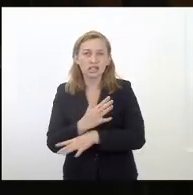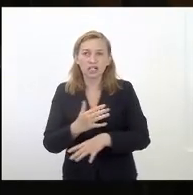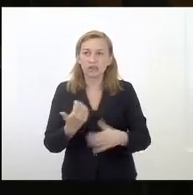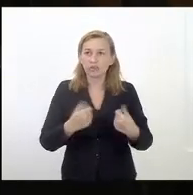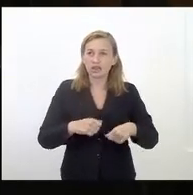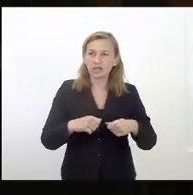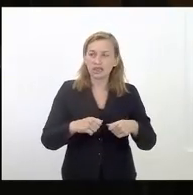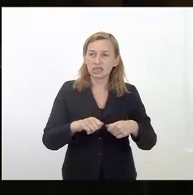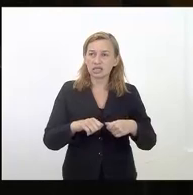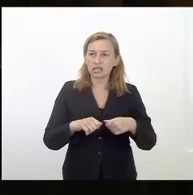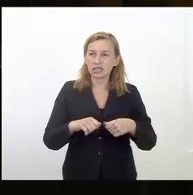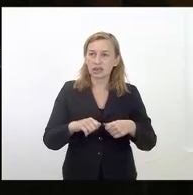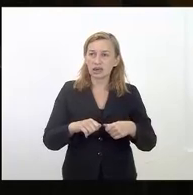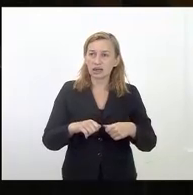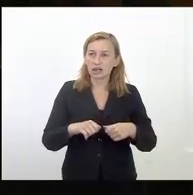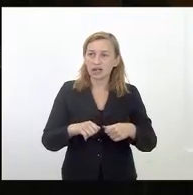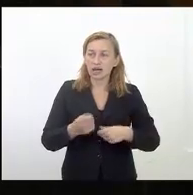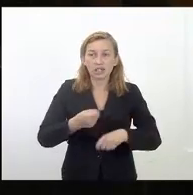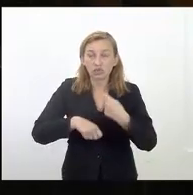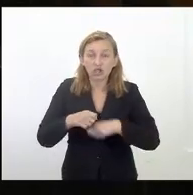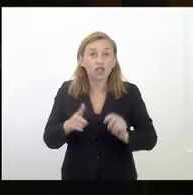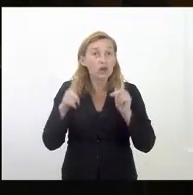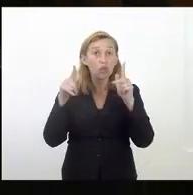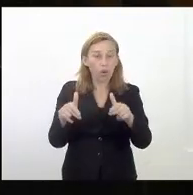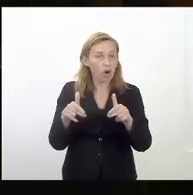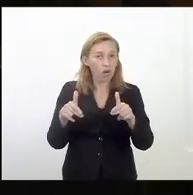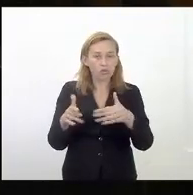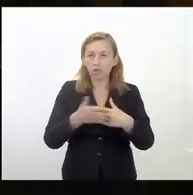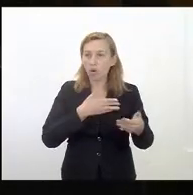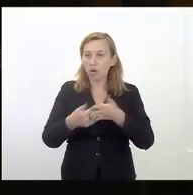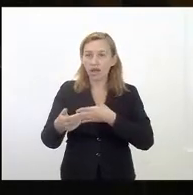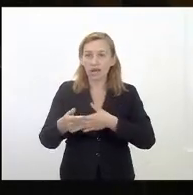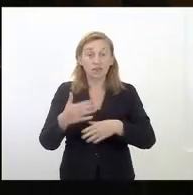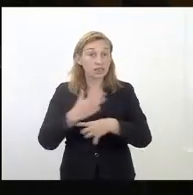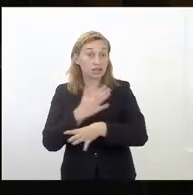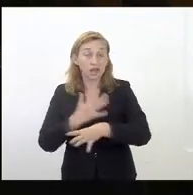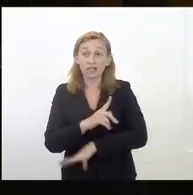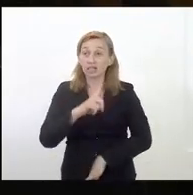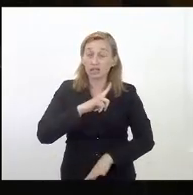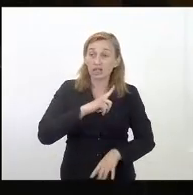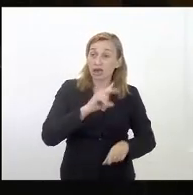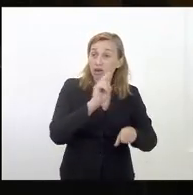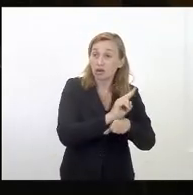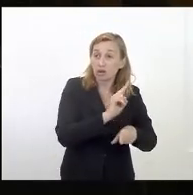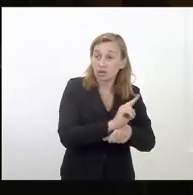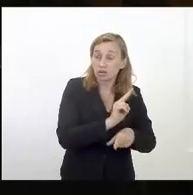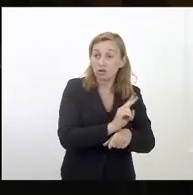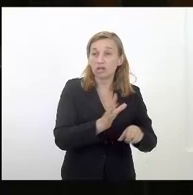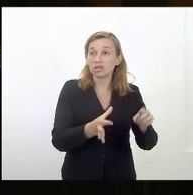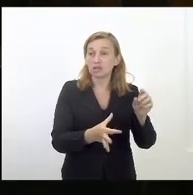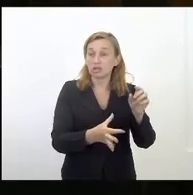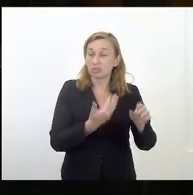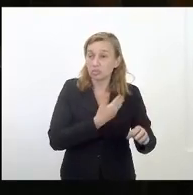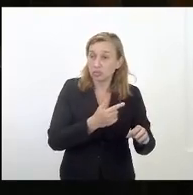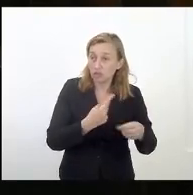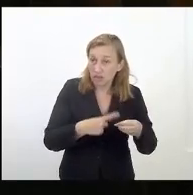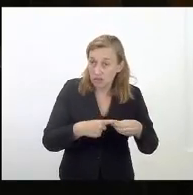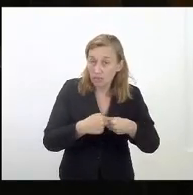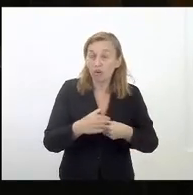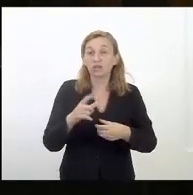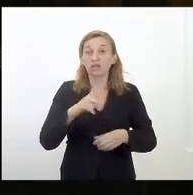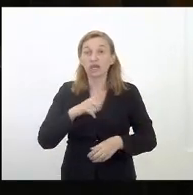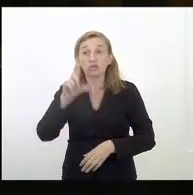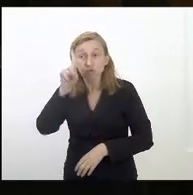tratadas de forma igual igualitária qualquer cidade que tem a guarda municipal nos termos da Constituição Federal ela tem o direito de